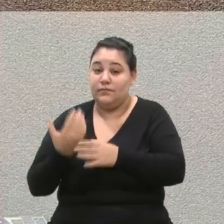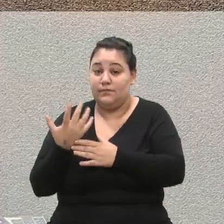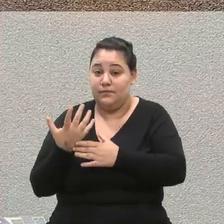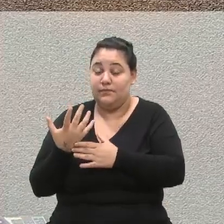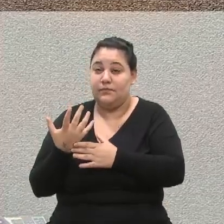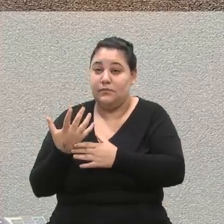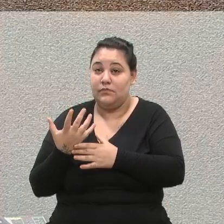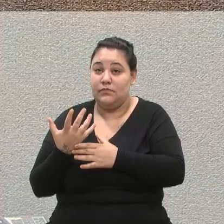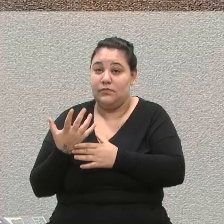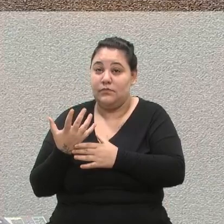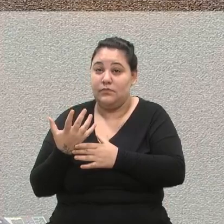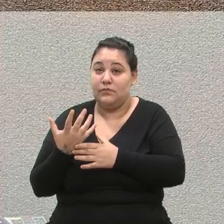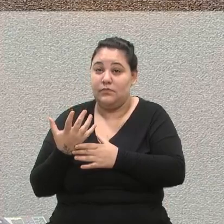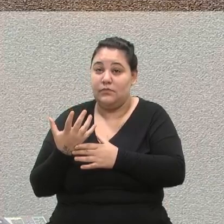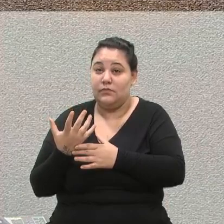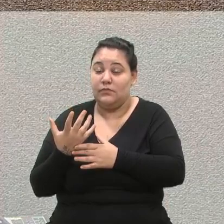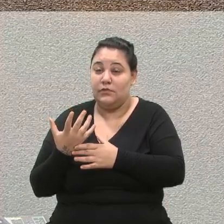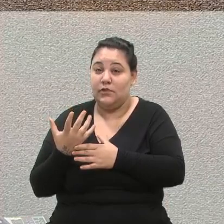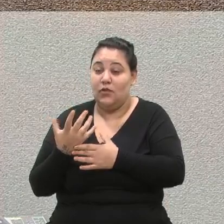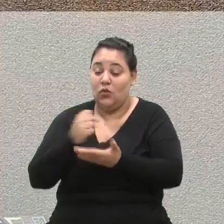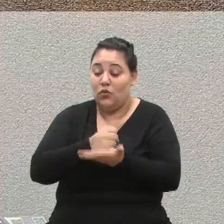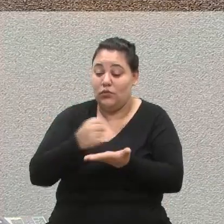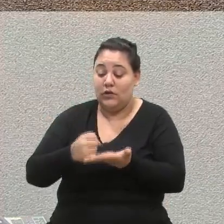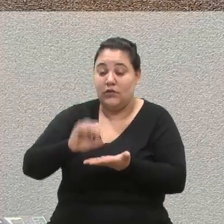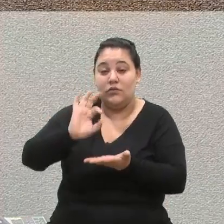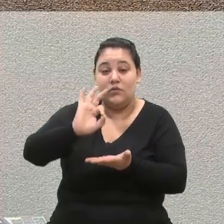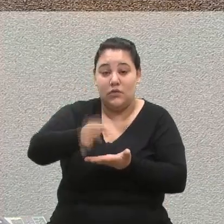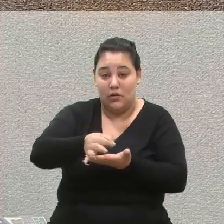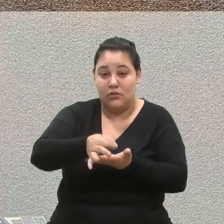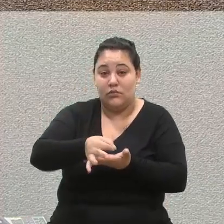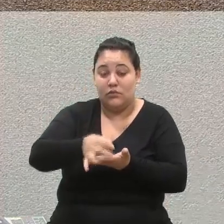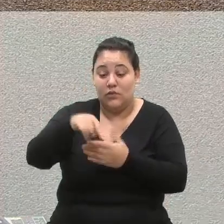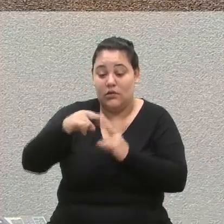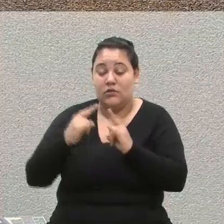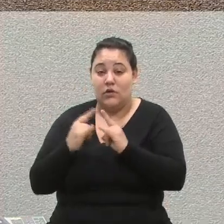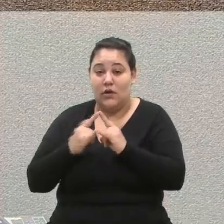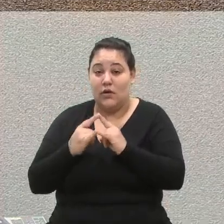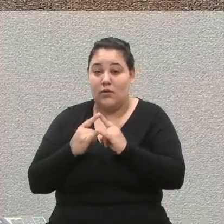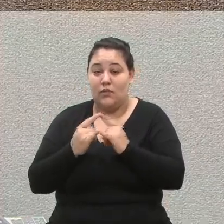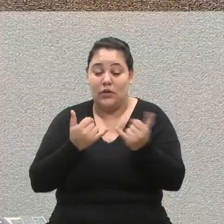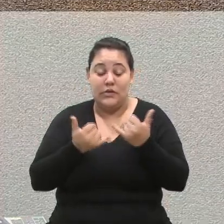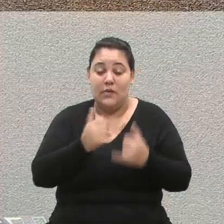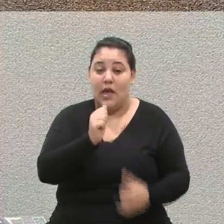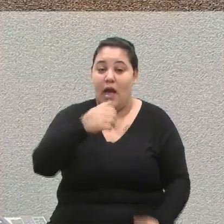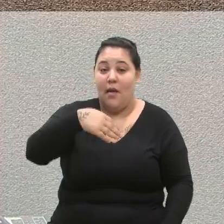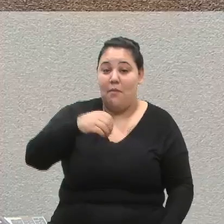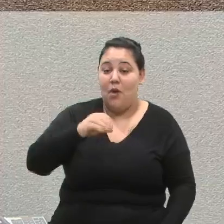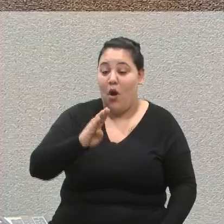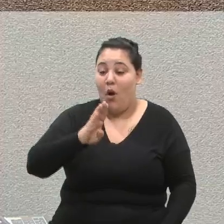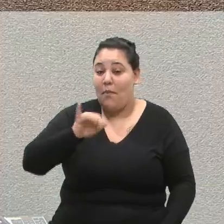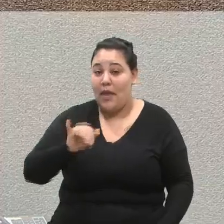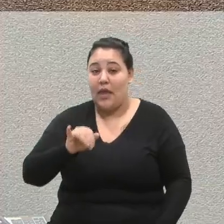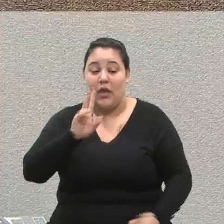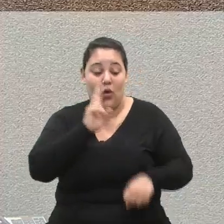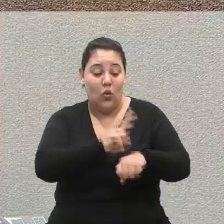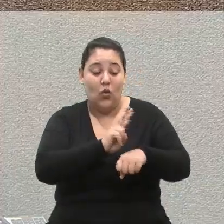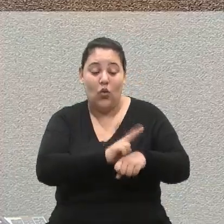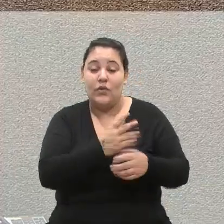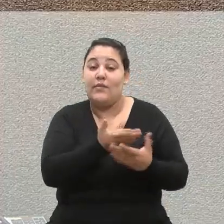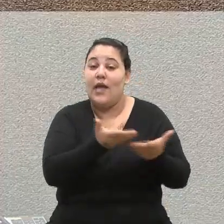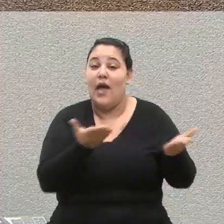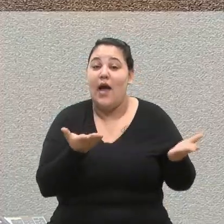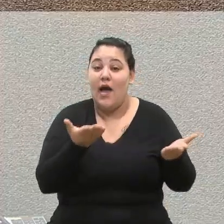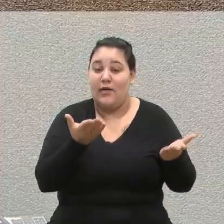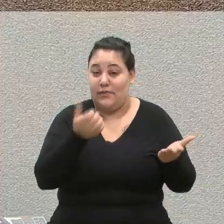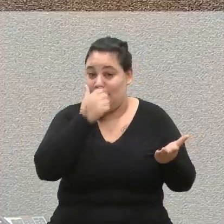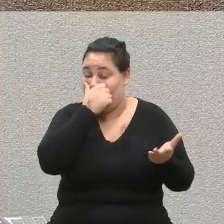para estas entidades. As AMOBs, a Associação de Moradores, que cuidam da área, que preservam a área, que